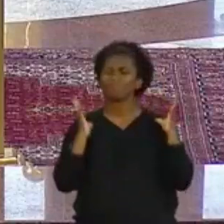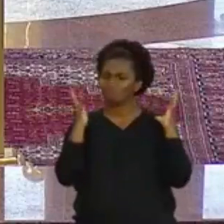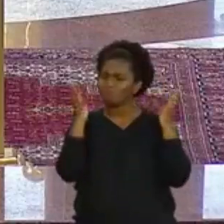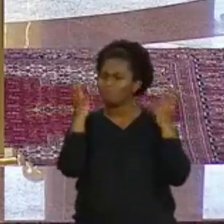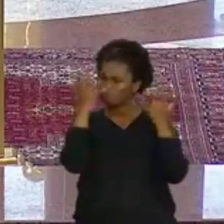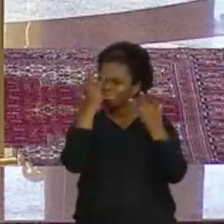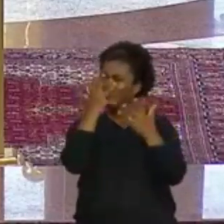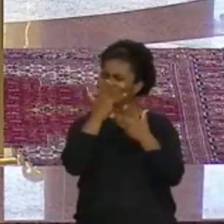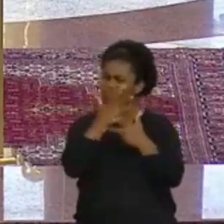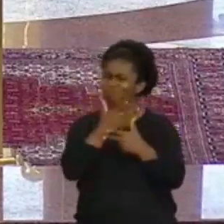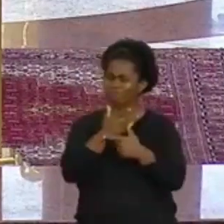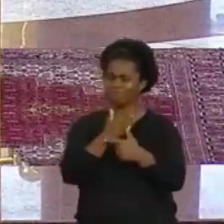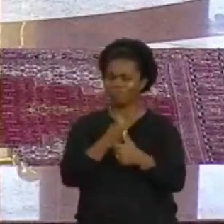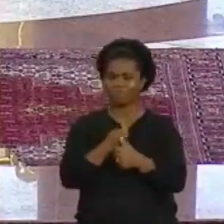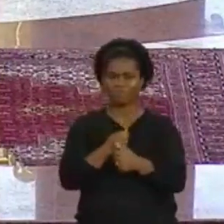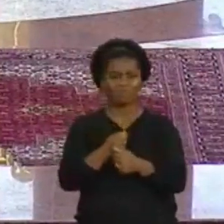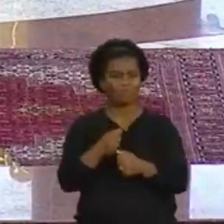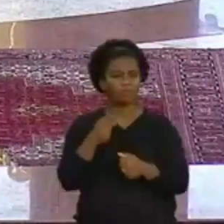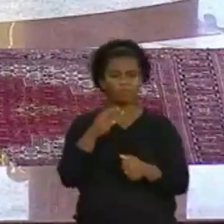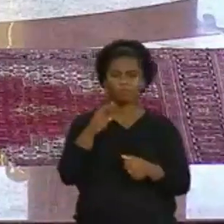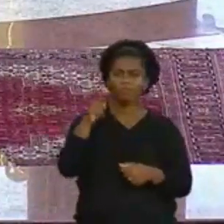Você observa a criação,